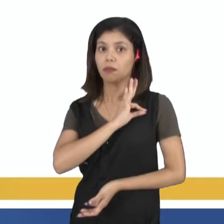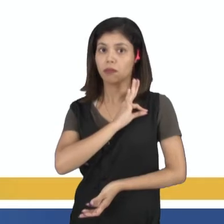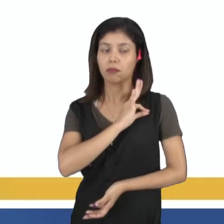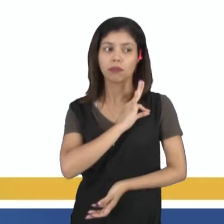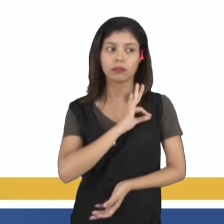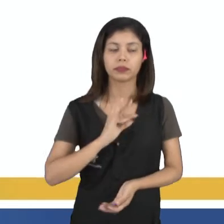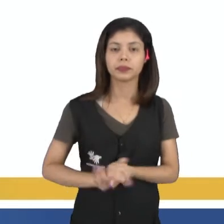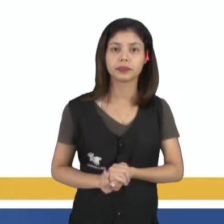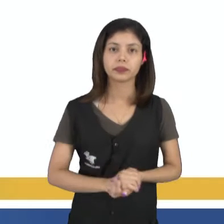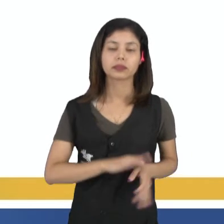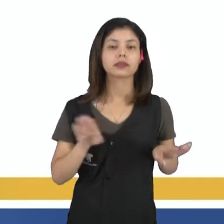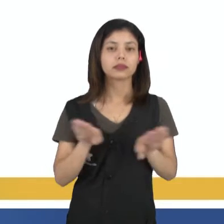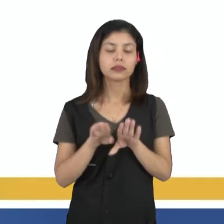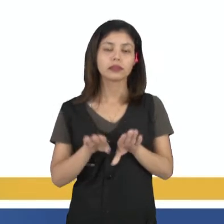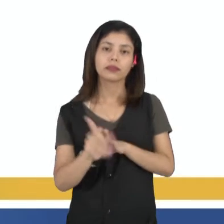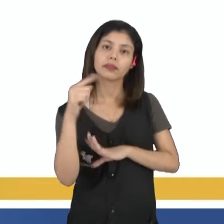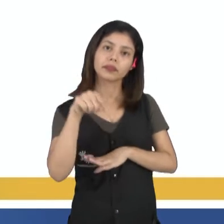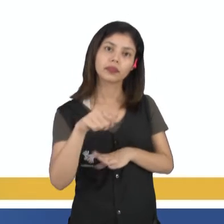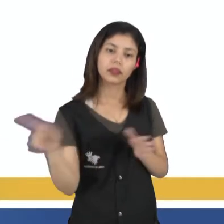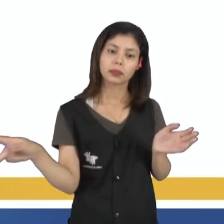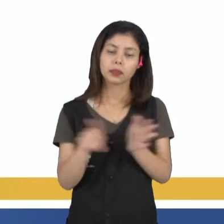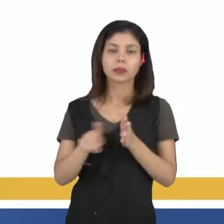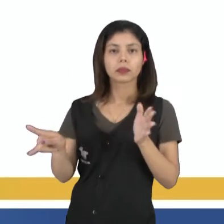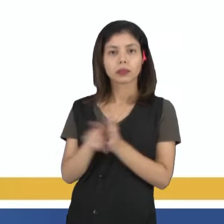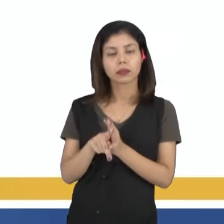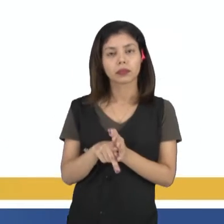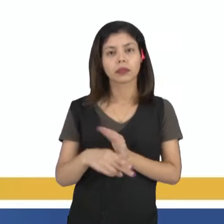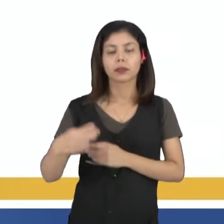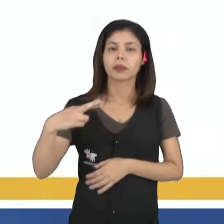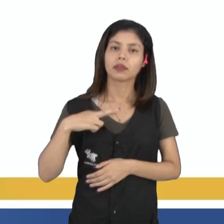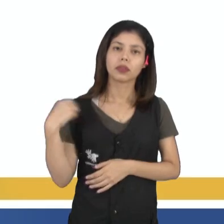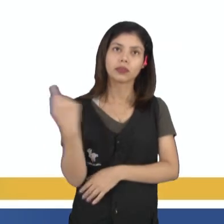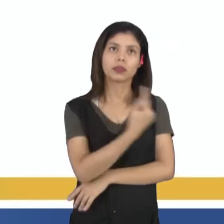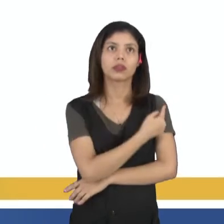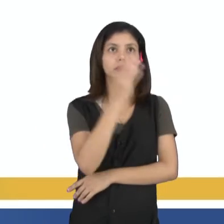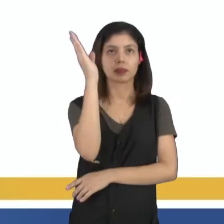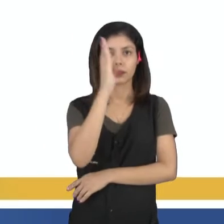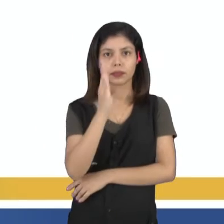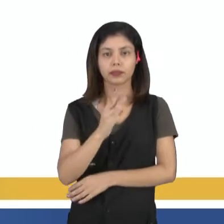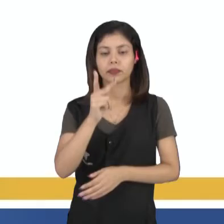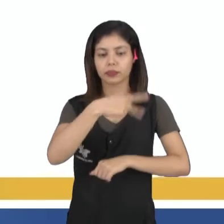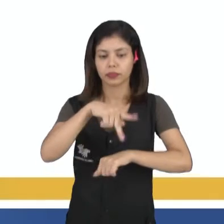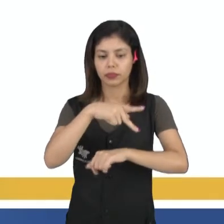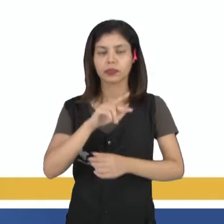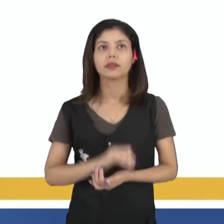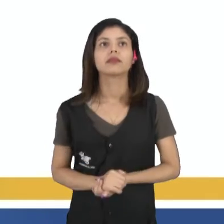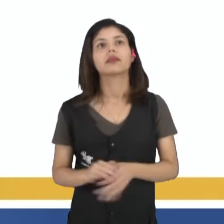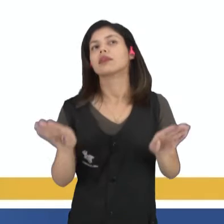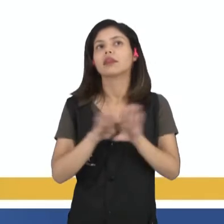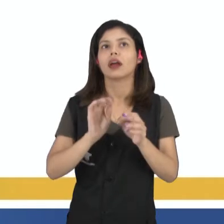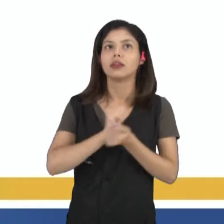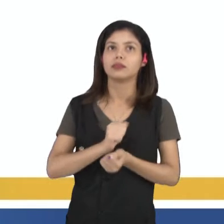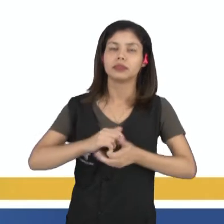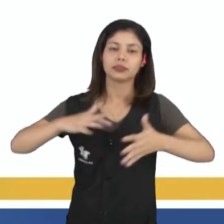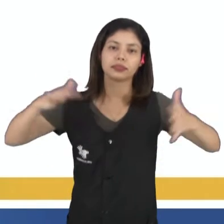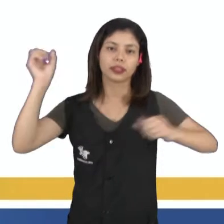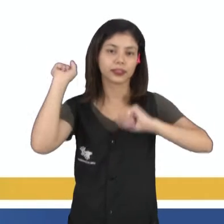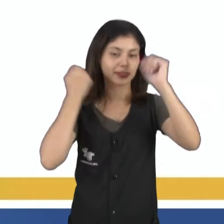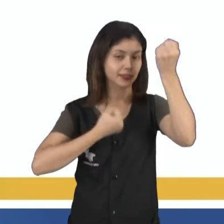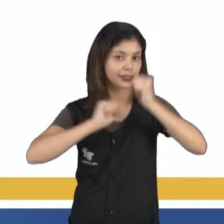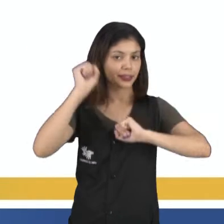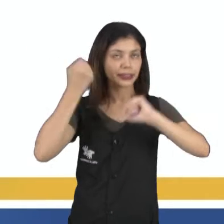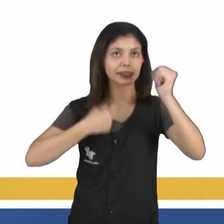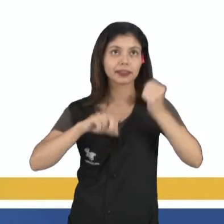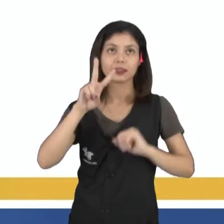um pouco melhorzinho né sobre essa questão da propriedade privada no nosso país só pessoal temos a então o crescimento do